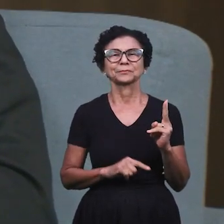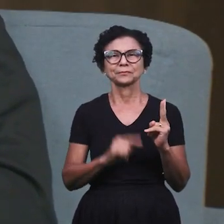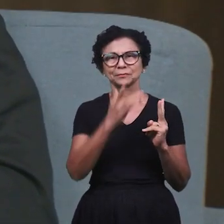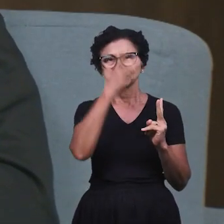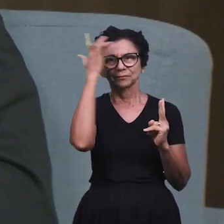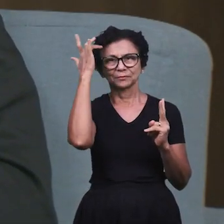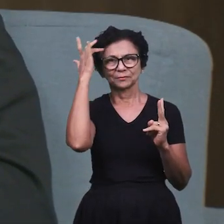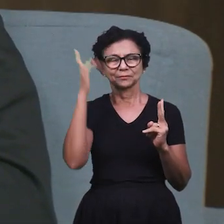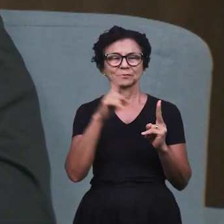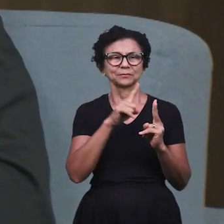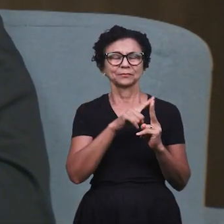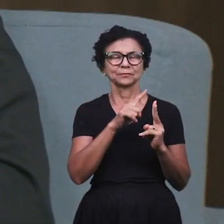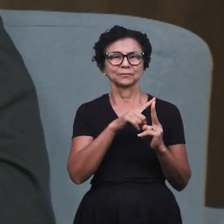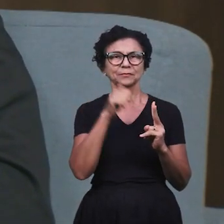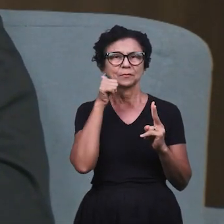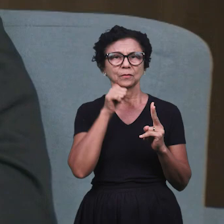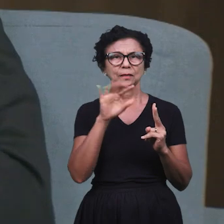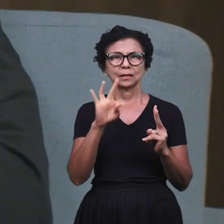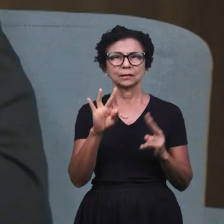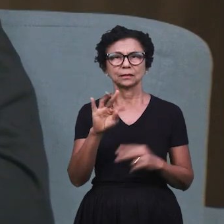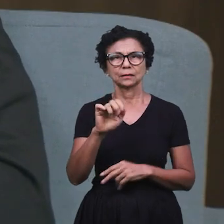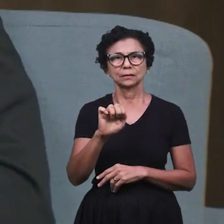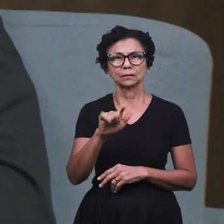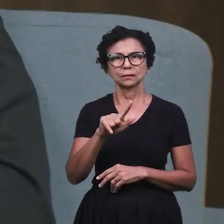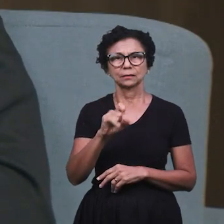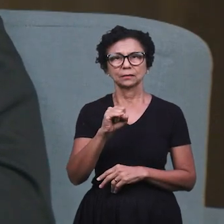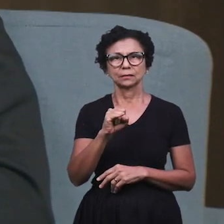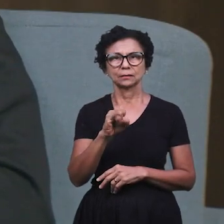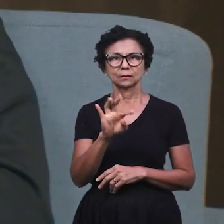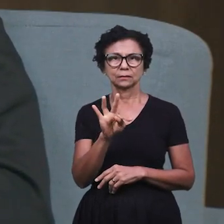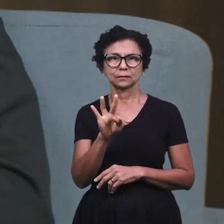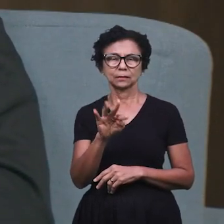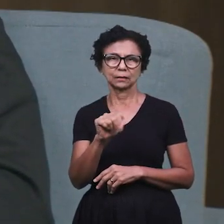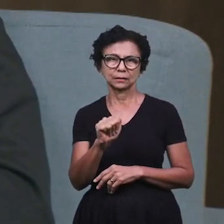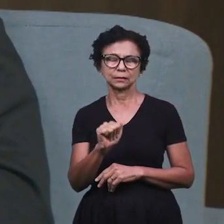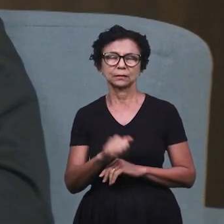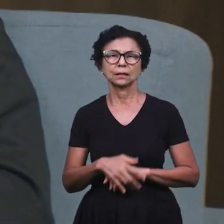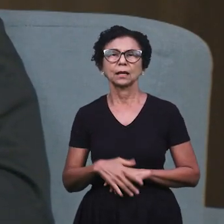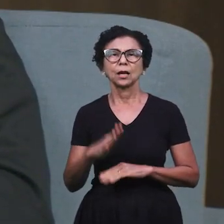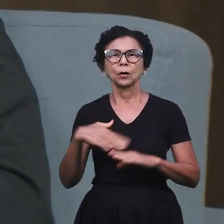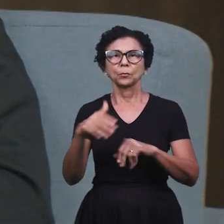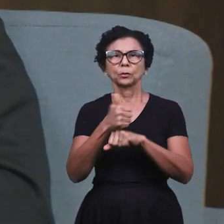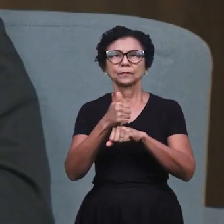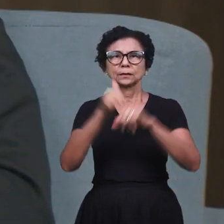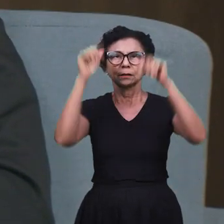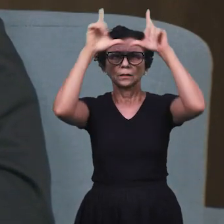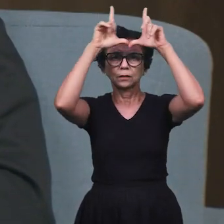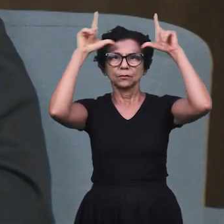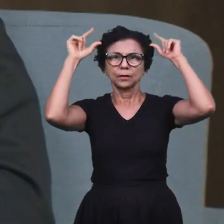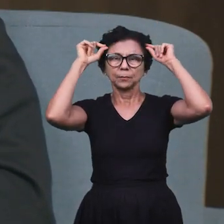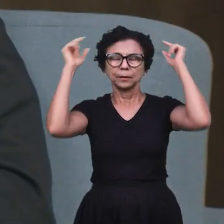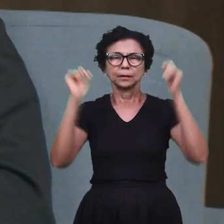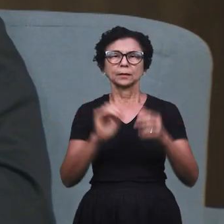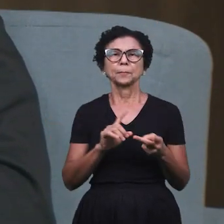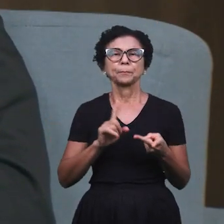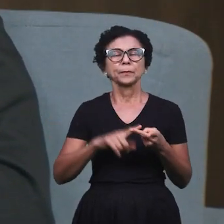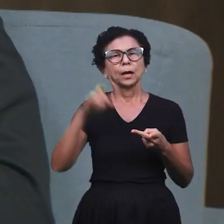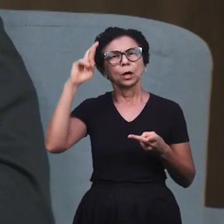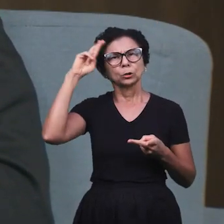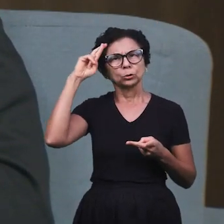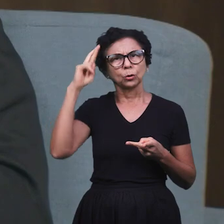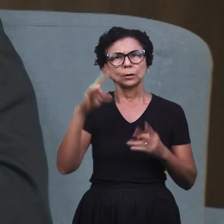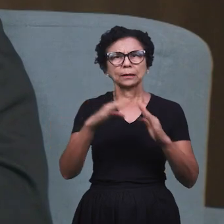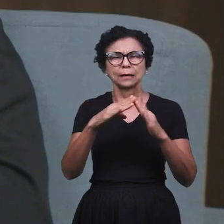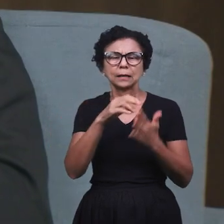a nossa irmã Thalita Detman, ela que é enfermeira, proprietária de residenciais para idosos há mais de 10 anos e